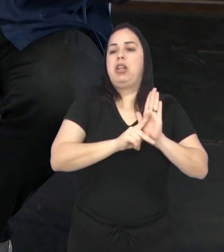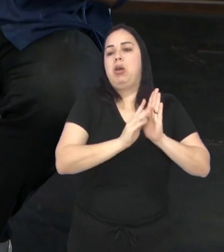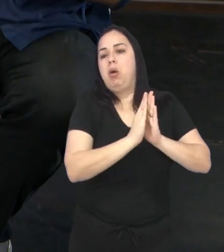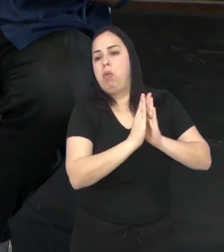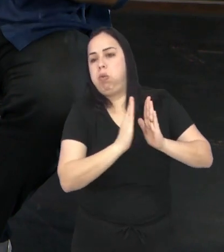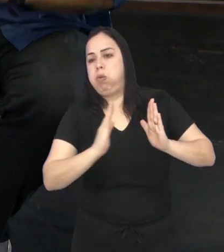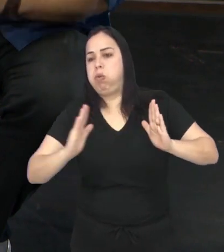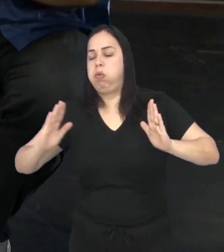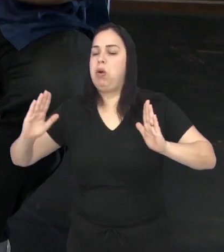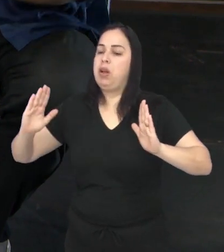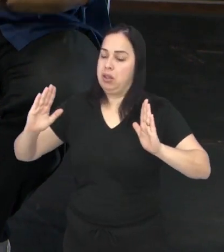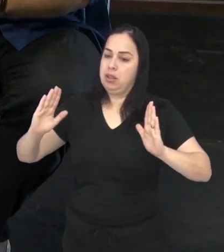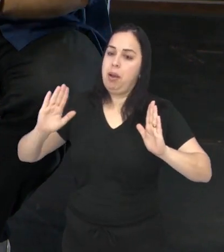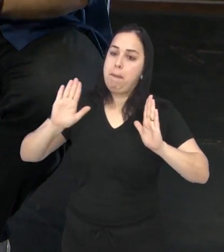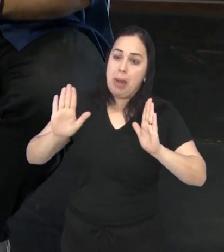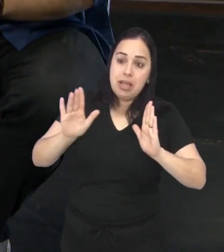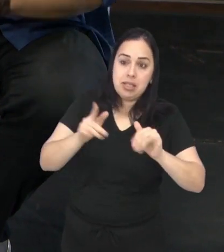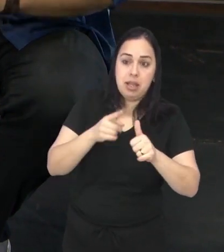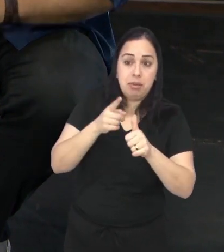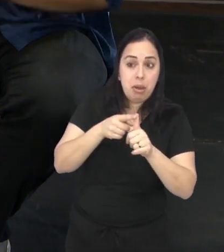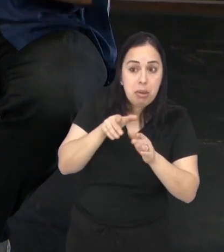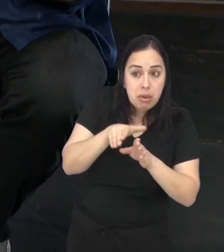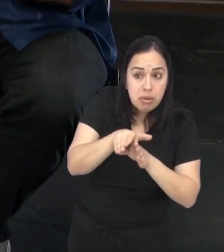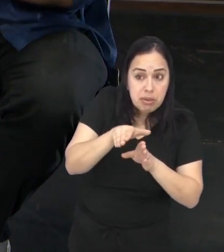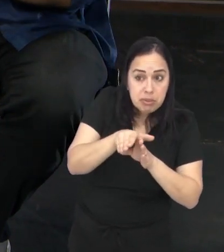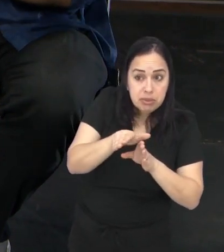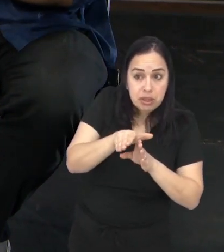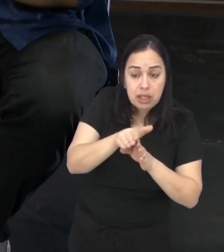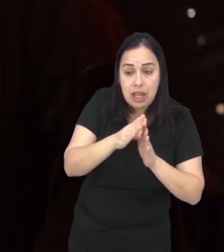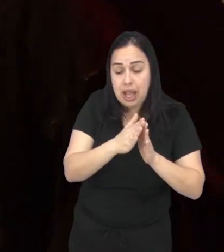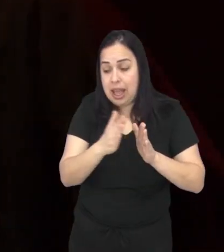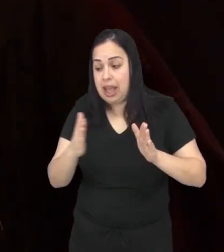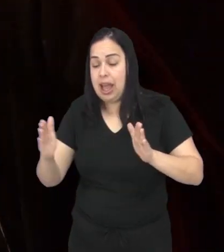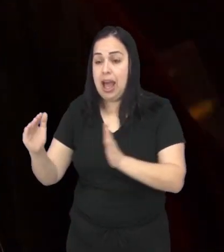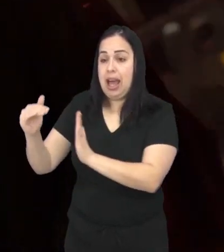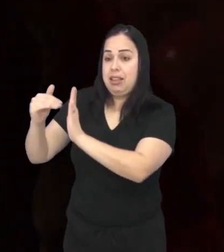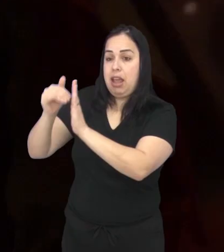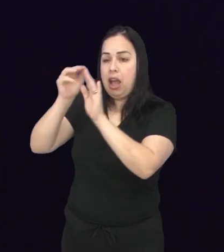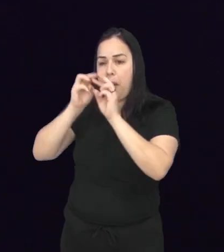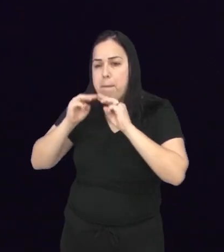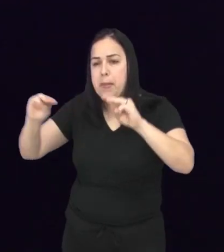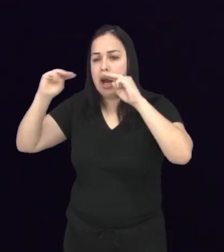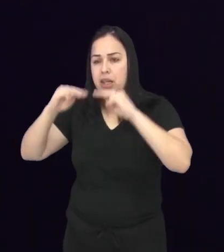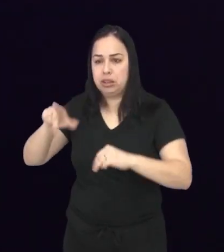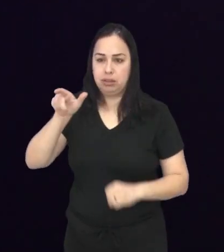inclui desde a mentoria total do artista até a divulgação.